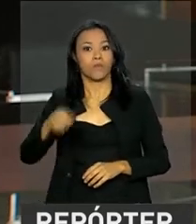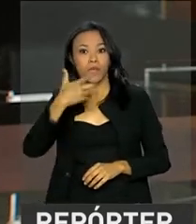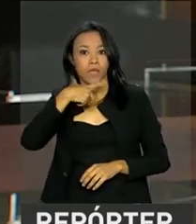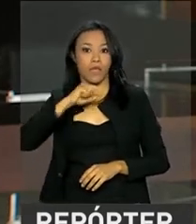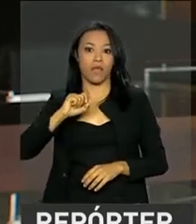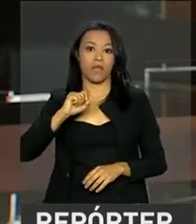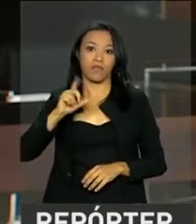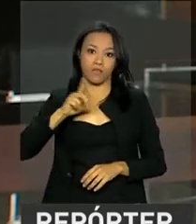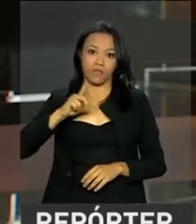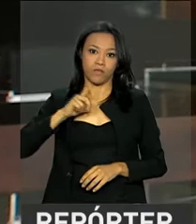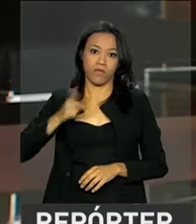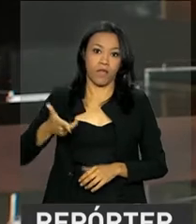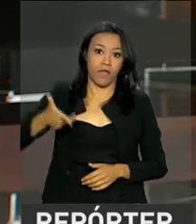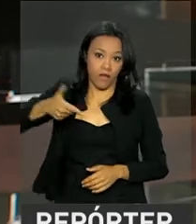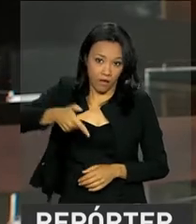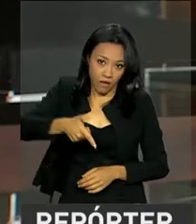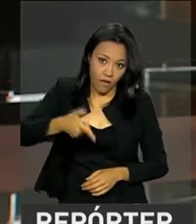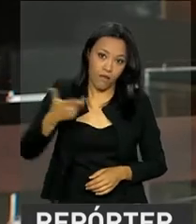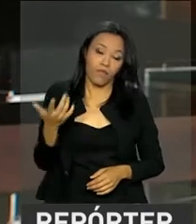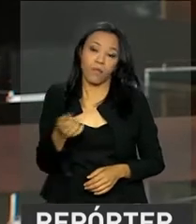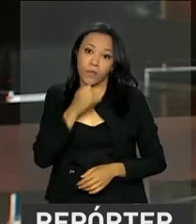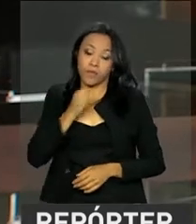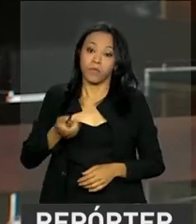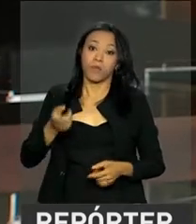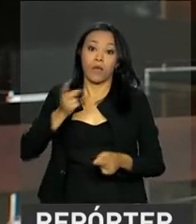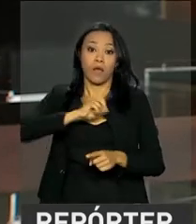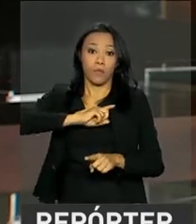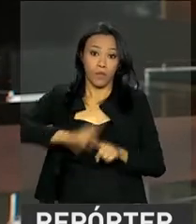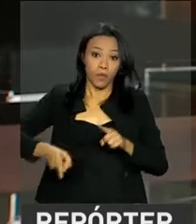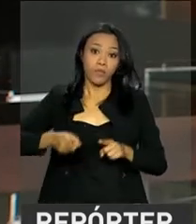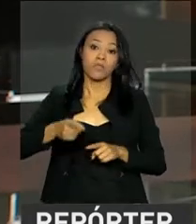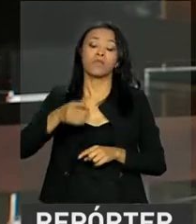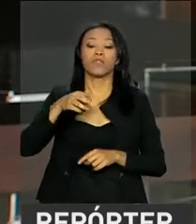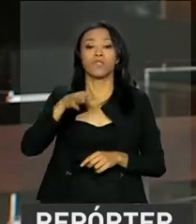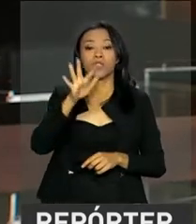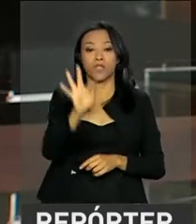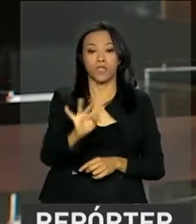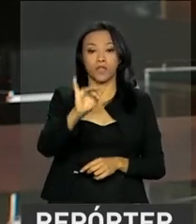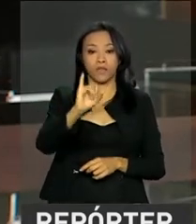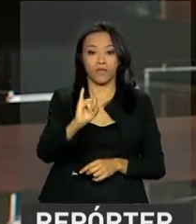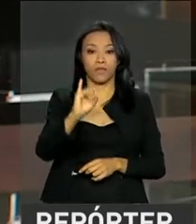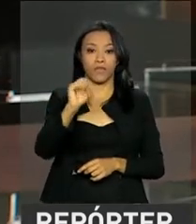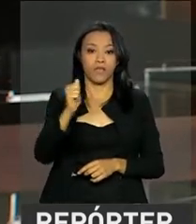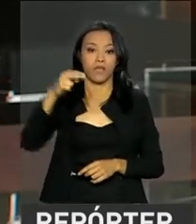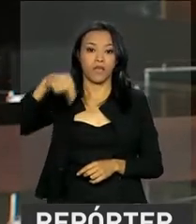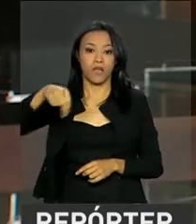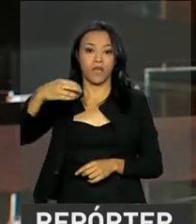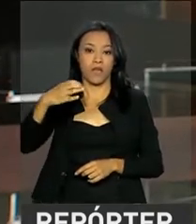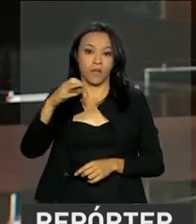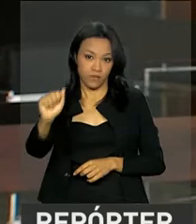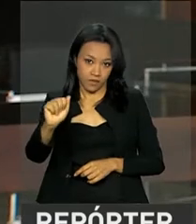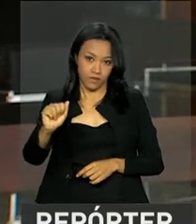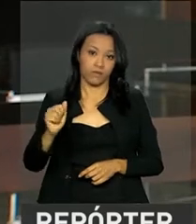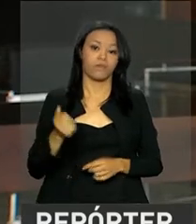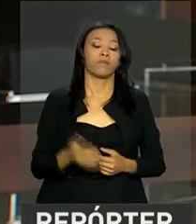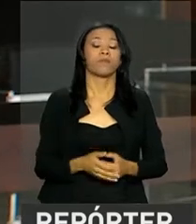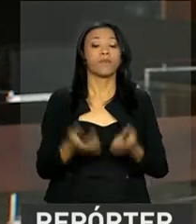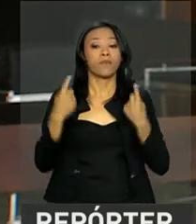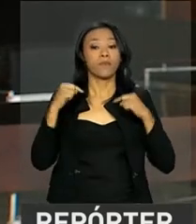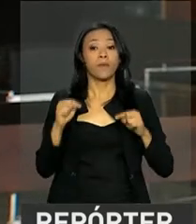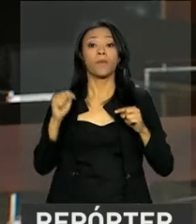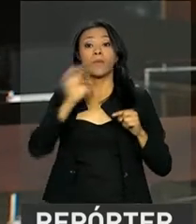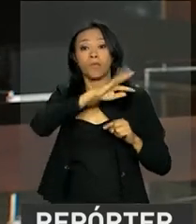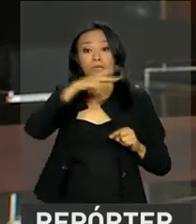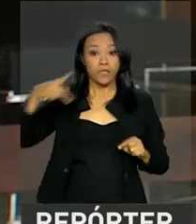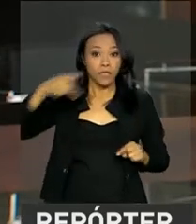acusados por esses tipos de crimes, como, por exemplo, a proibição de fiança ou maior dificuldade para a progressão de regime. O presidente Michel